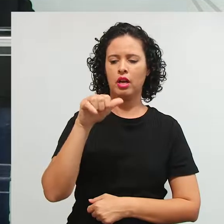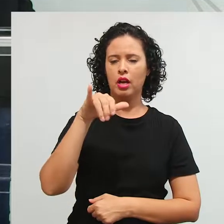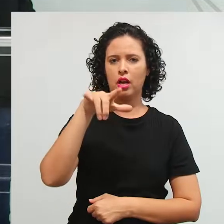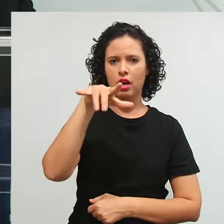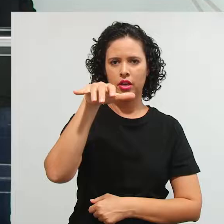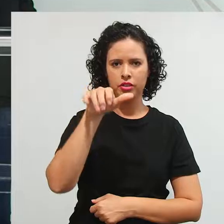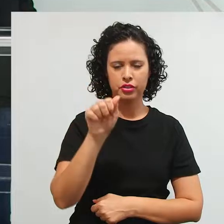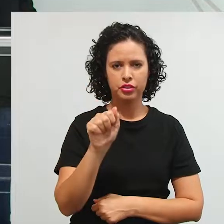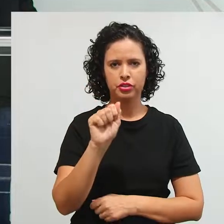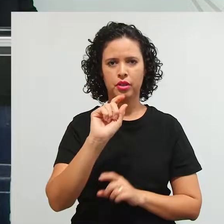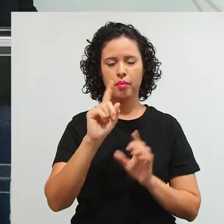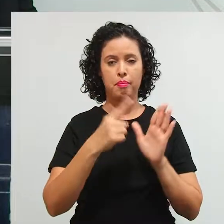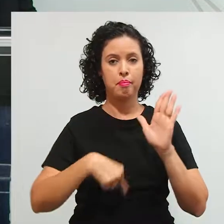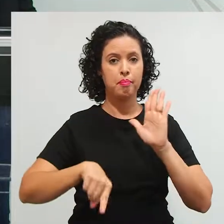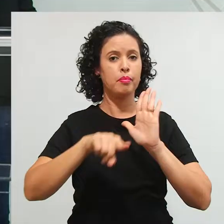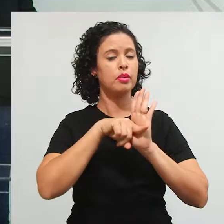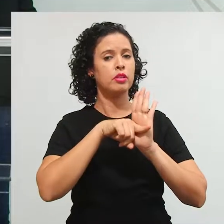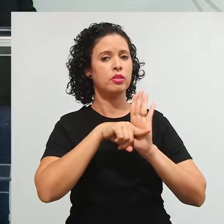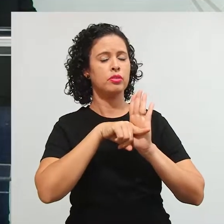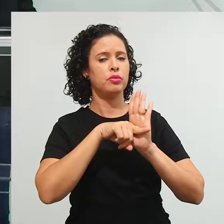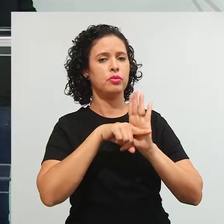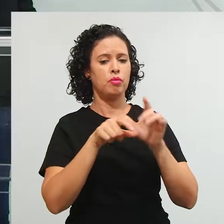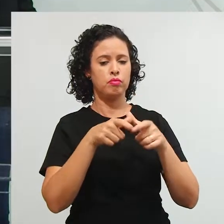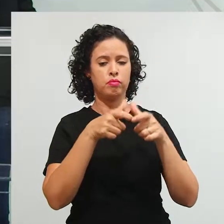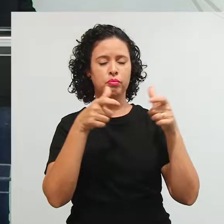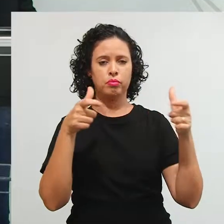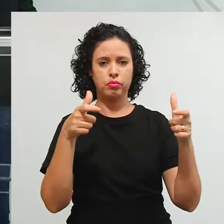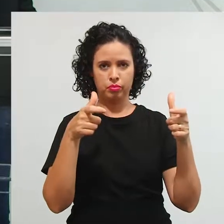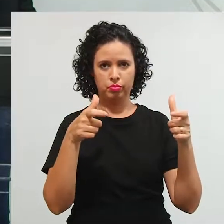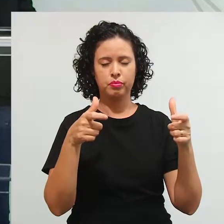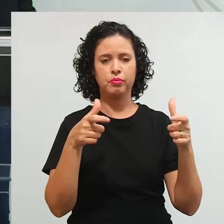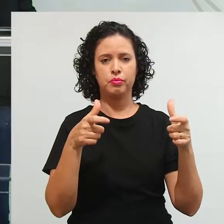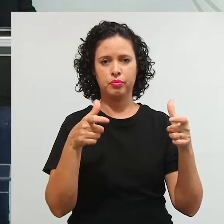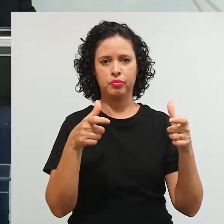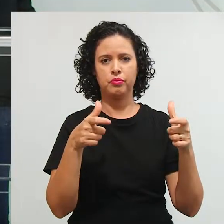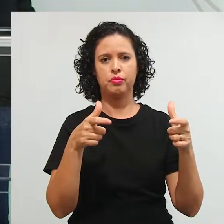financeira, menos o montante